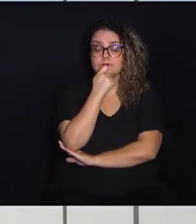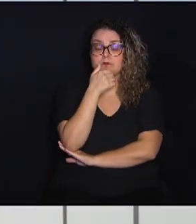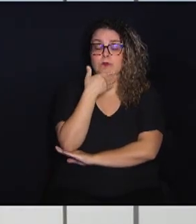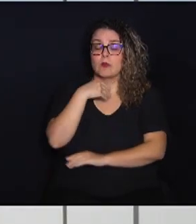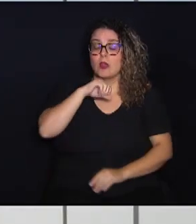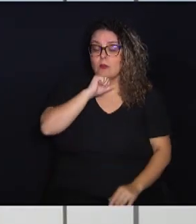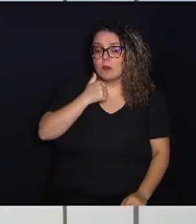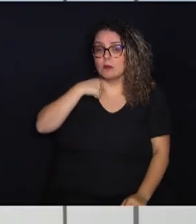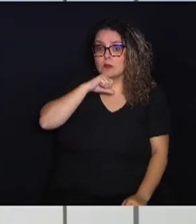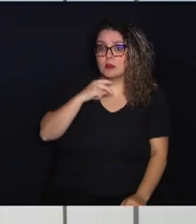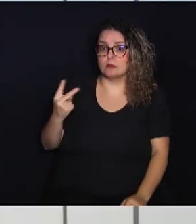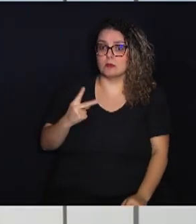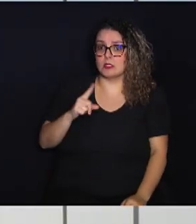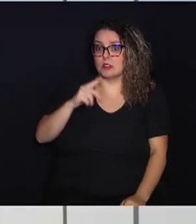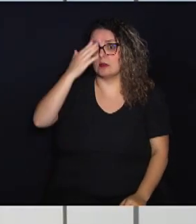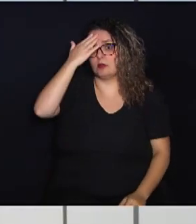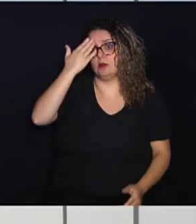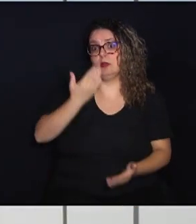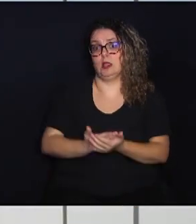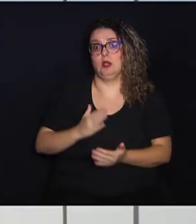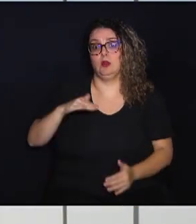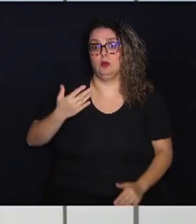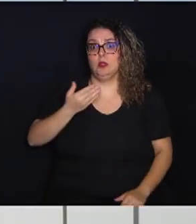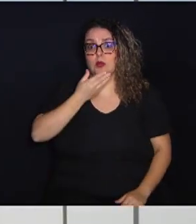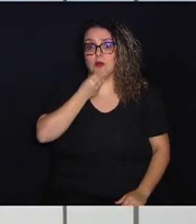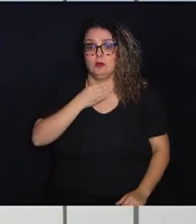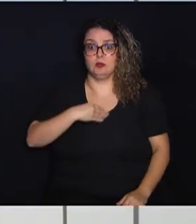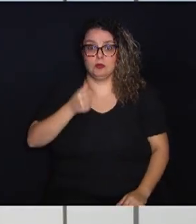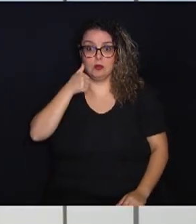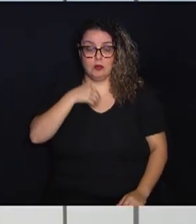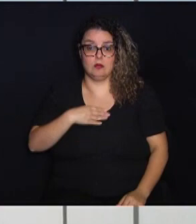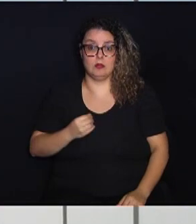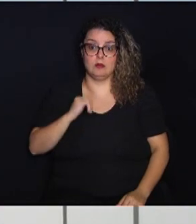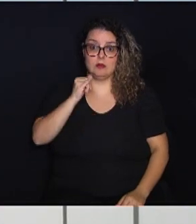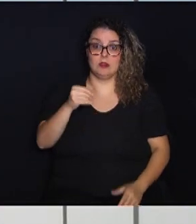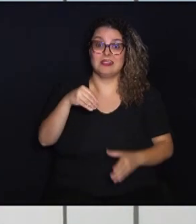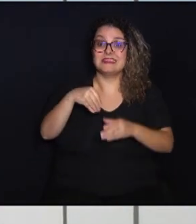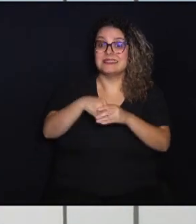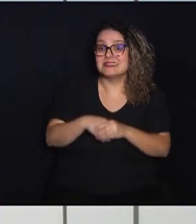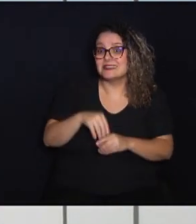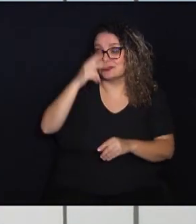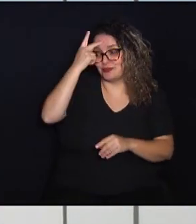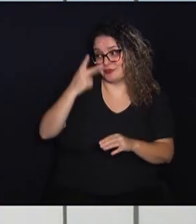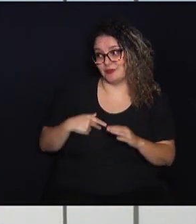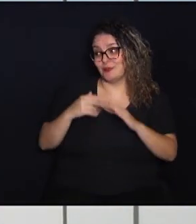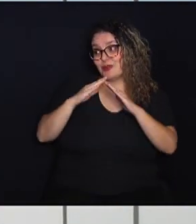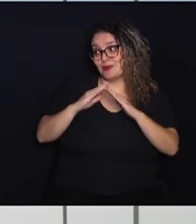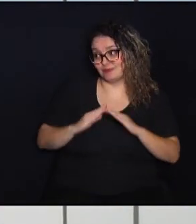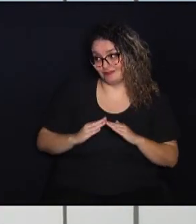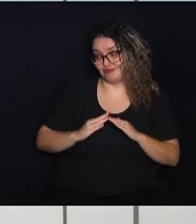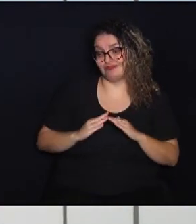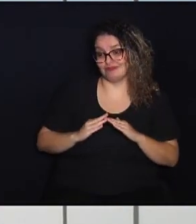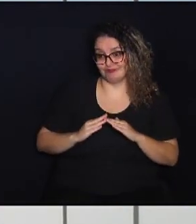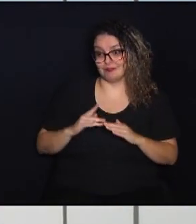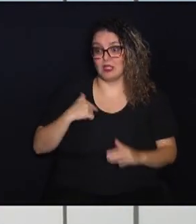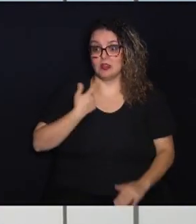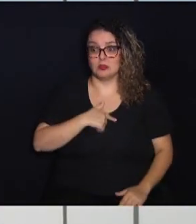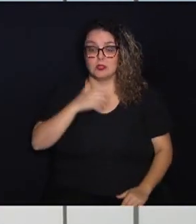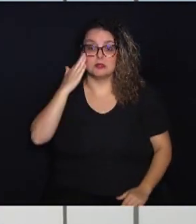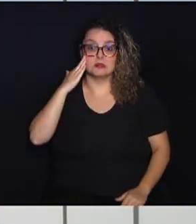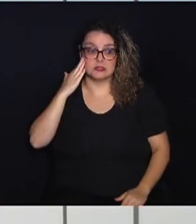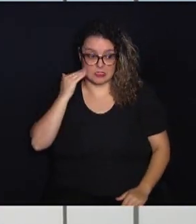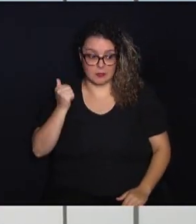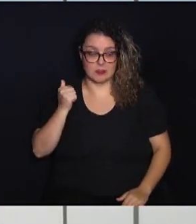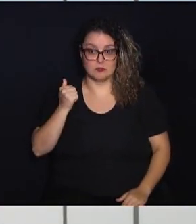vezes também não acreditam quando os filhos relatam alguma coisa que aconteceu dentro da própria casa. A gente sabe de abuso, por